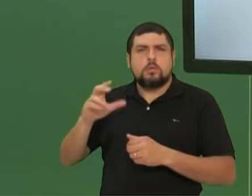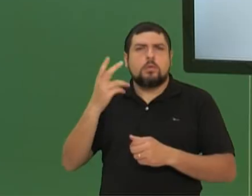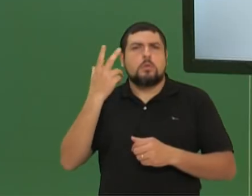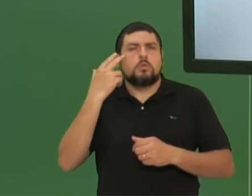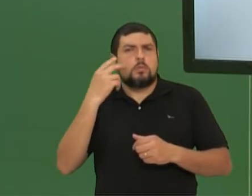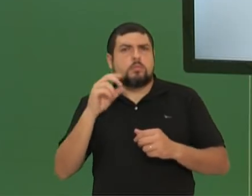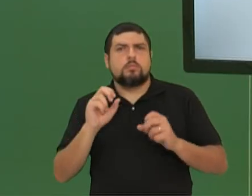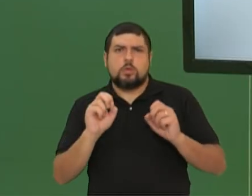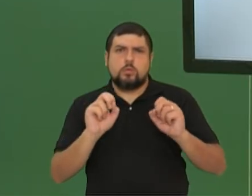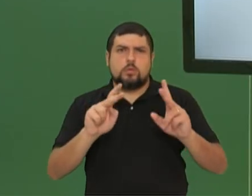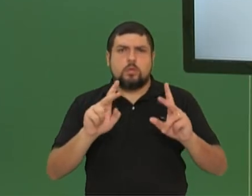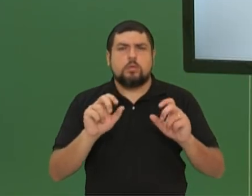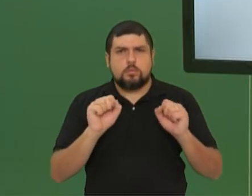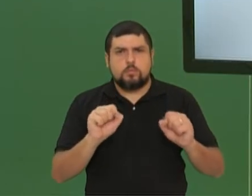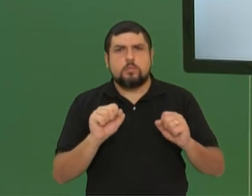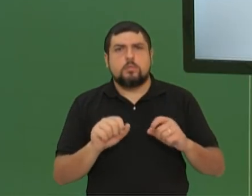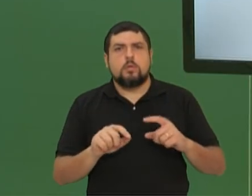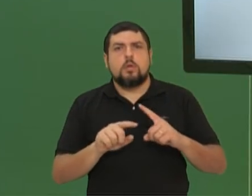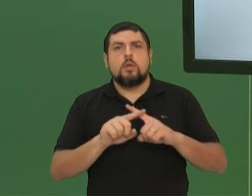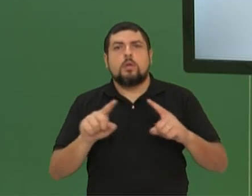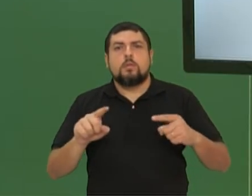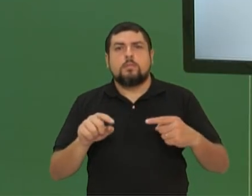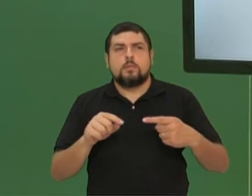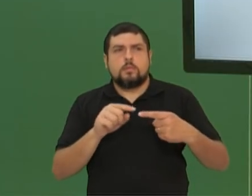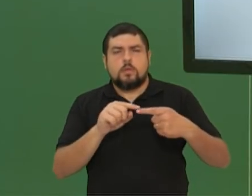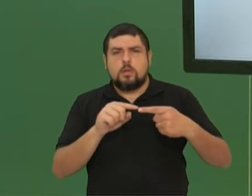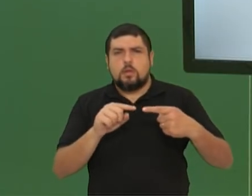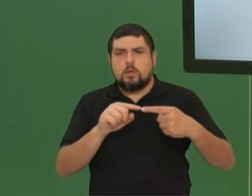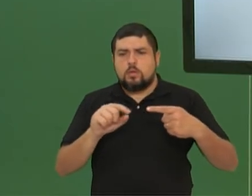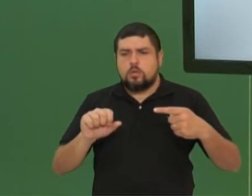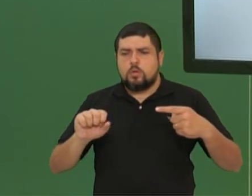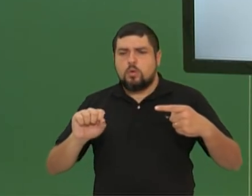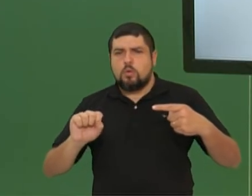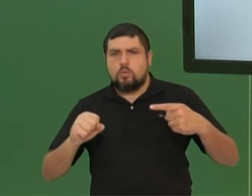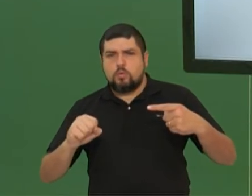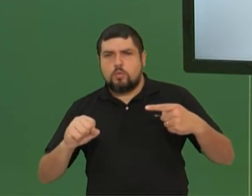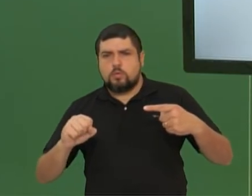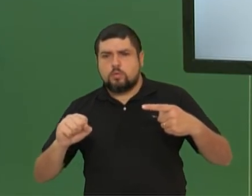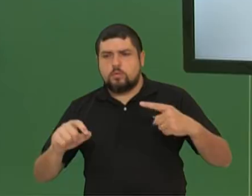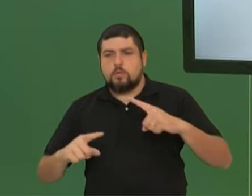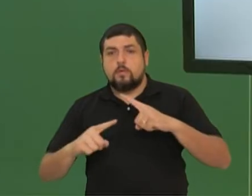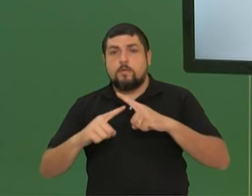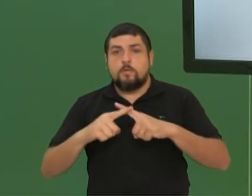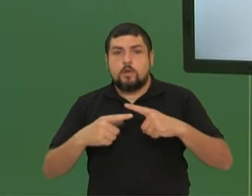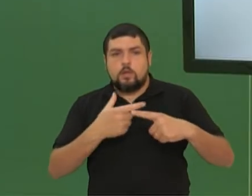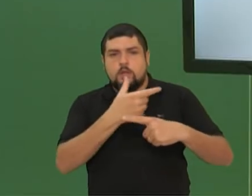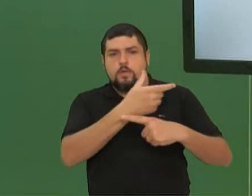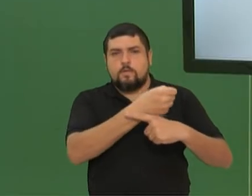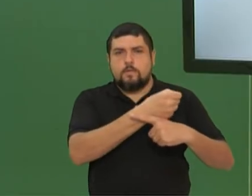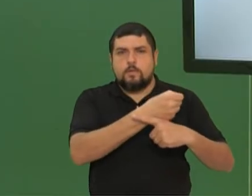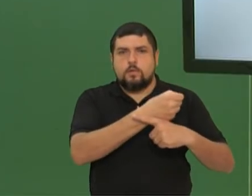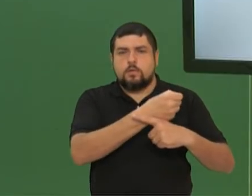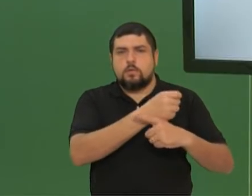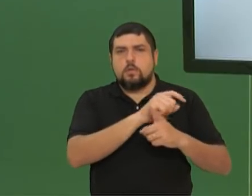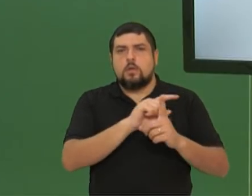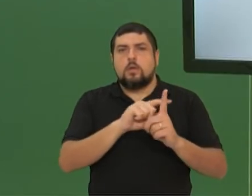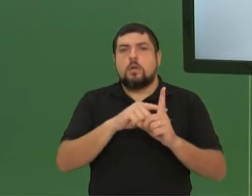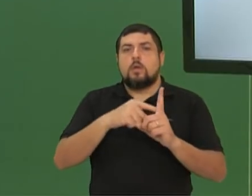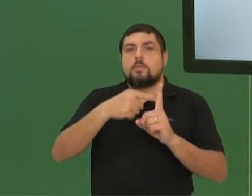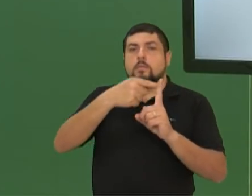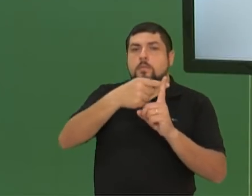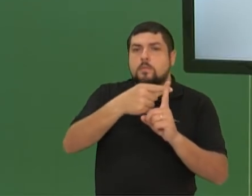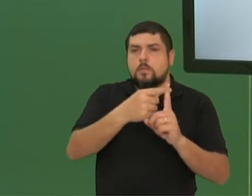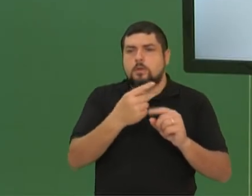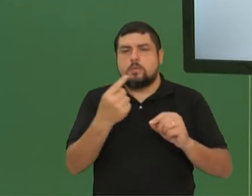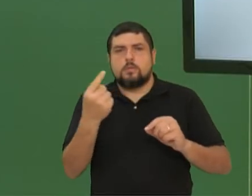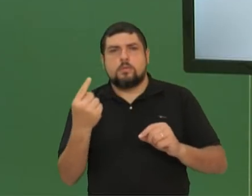o legal de você multiplicar o denominador pelo inteiro e somar, claro que aqui é uma soma negativa, né? E somar